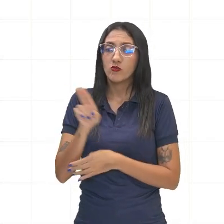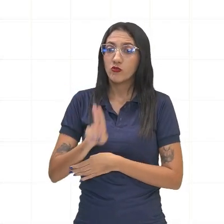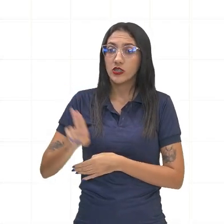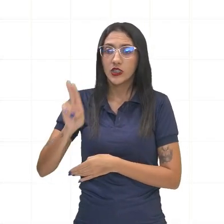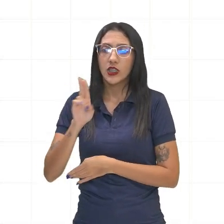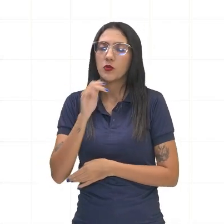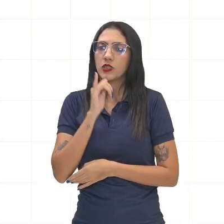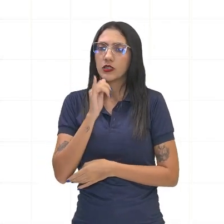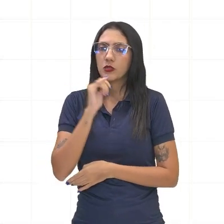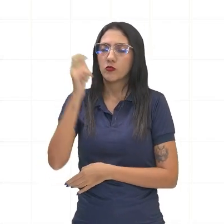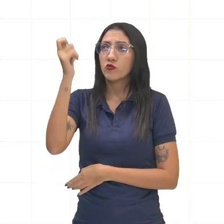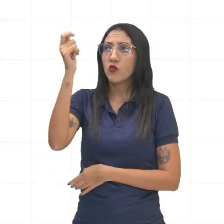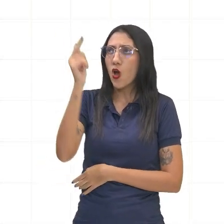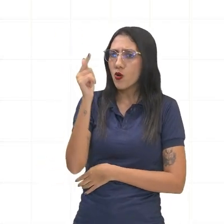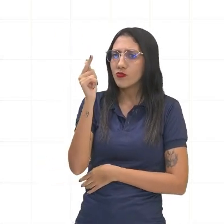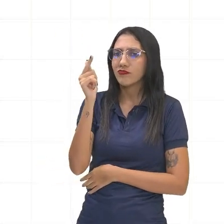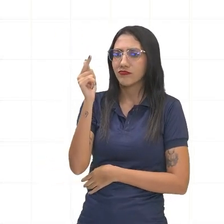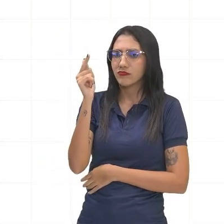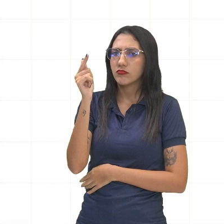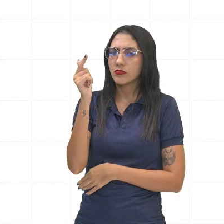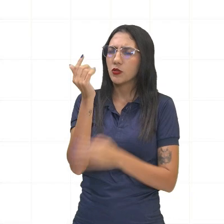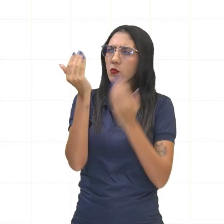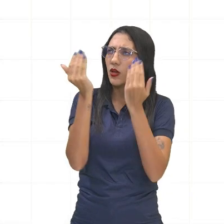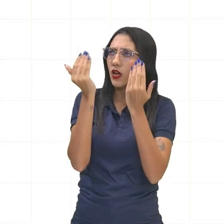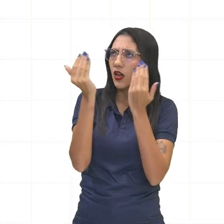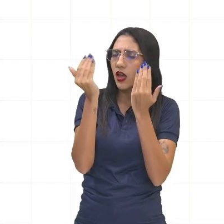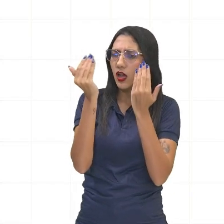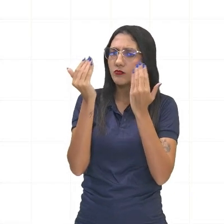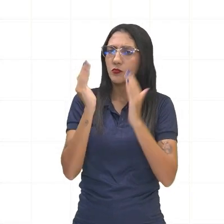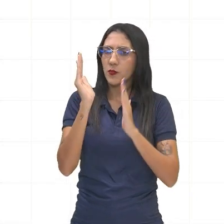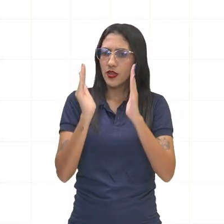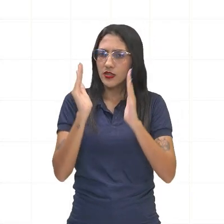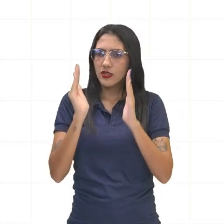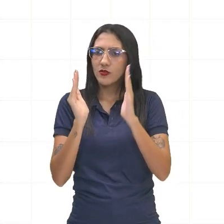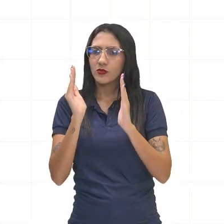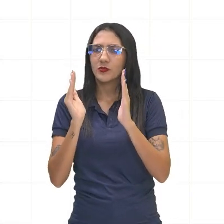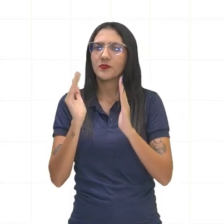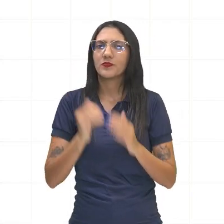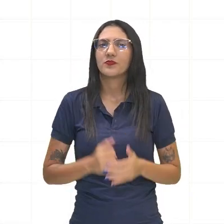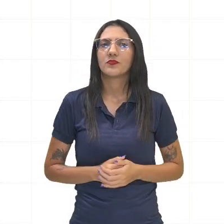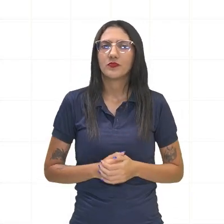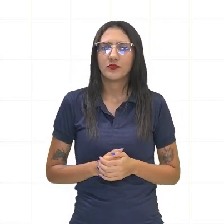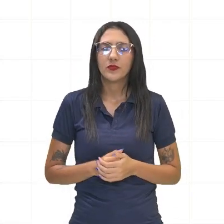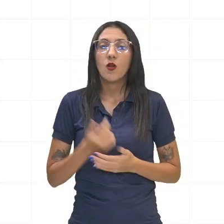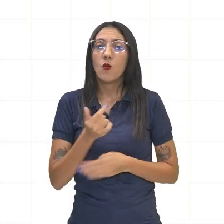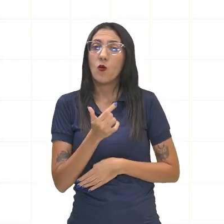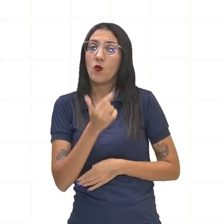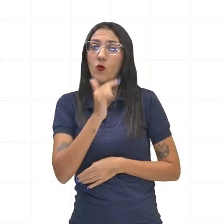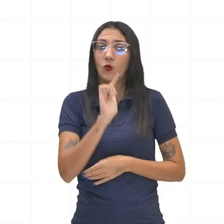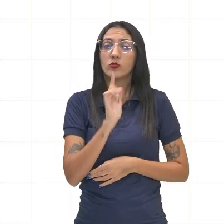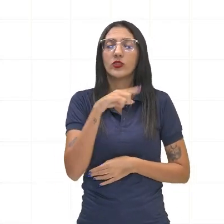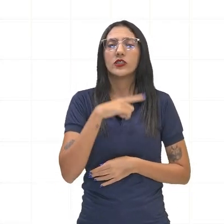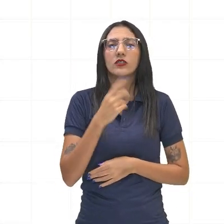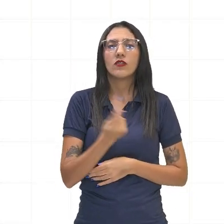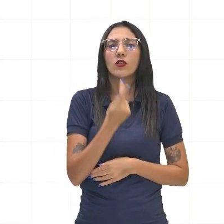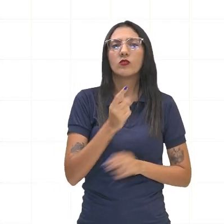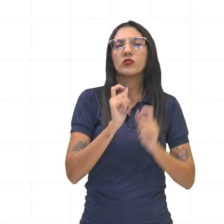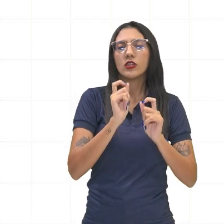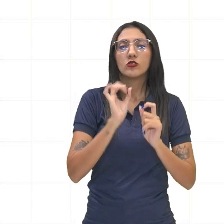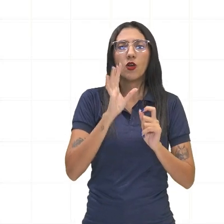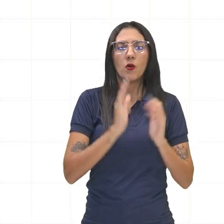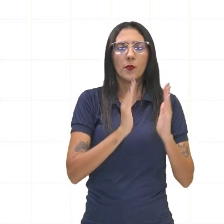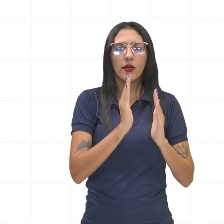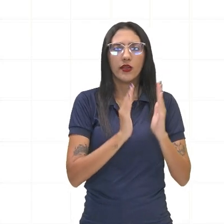o Sol como referência temporal, né, do tempo, enquanto outros valorizam as